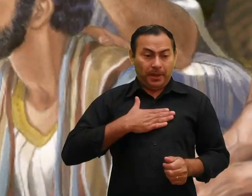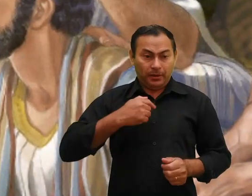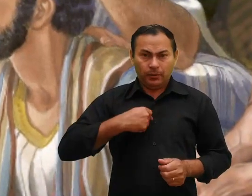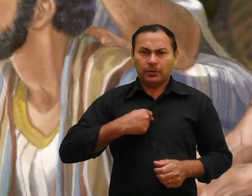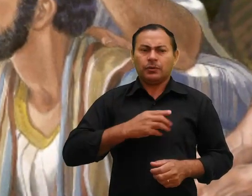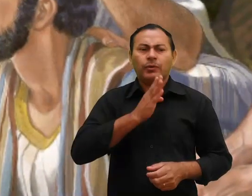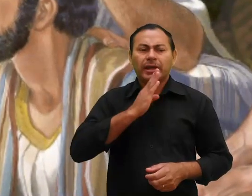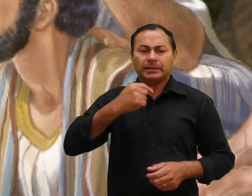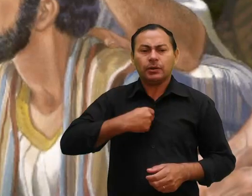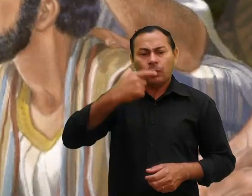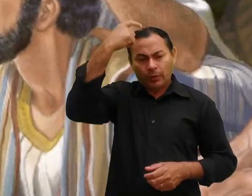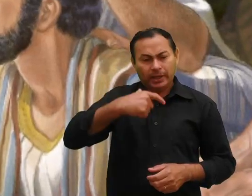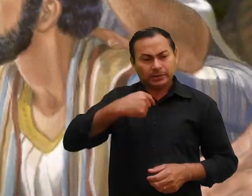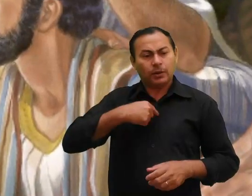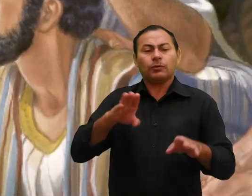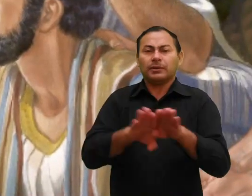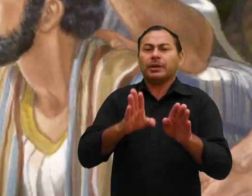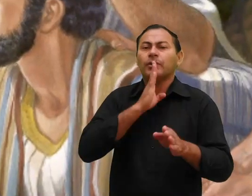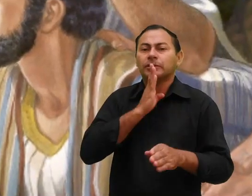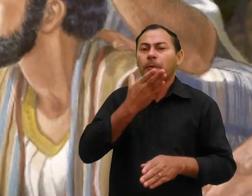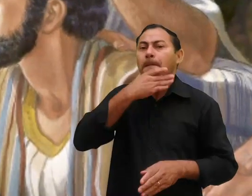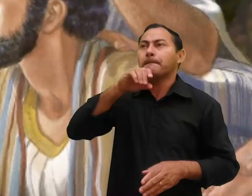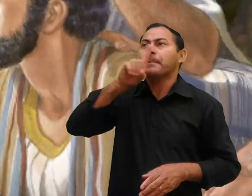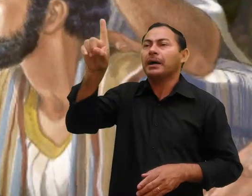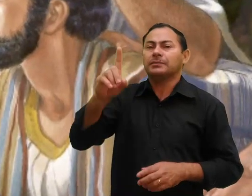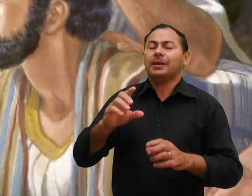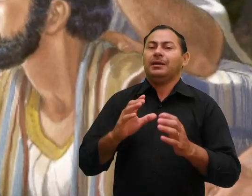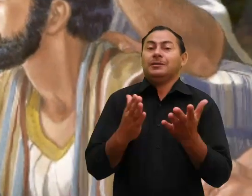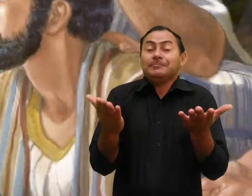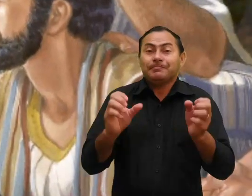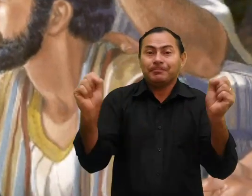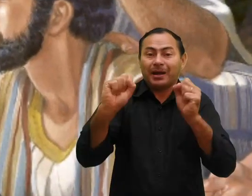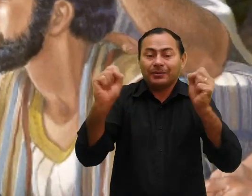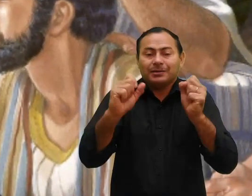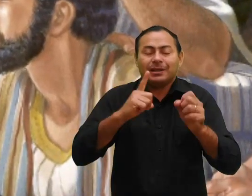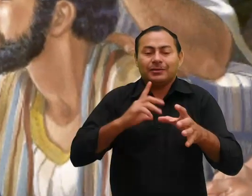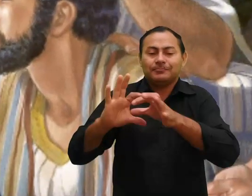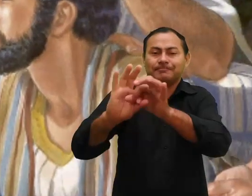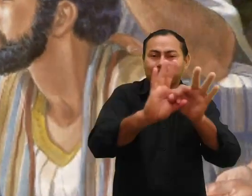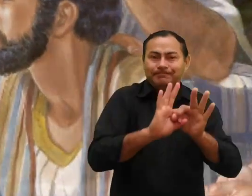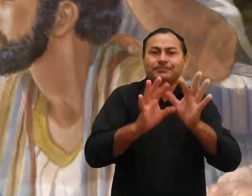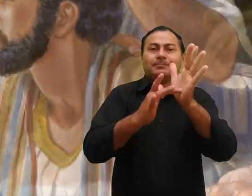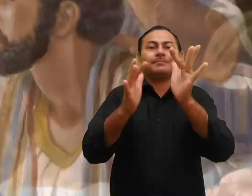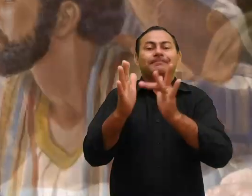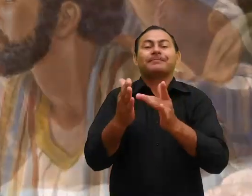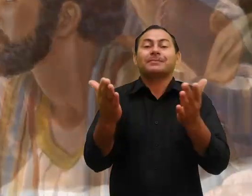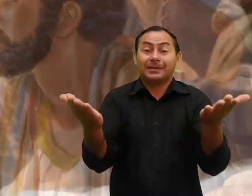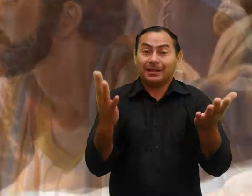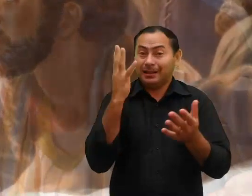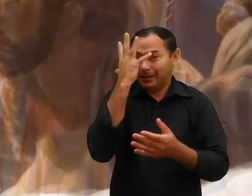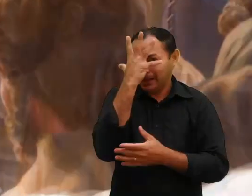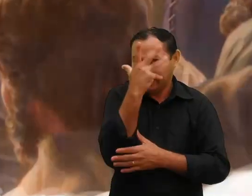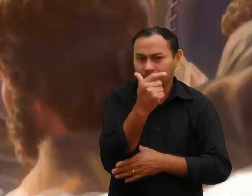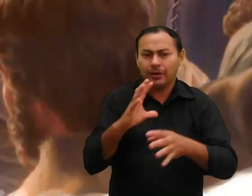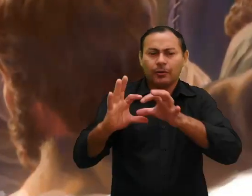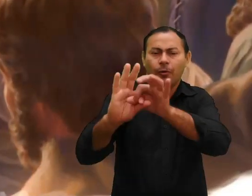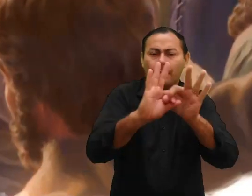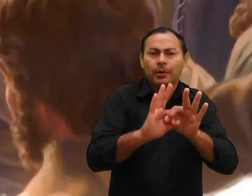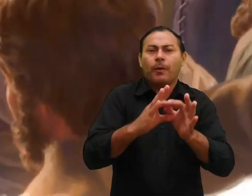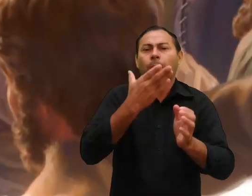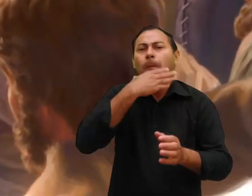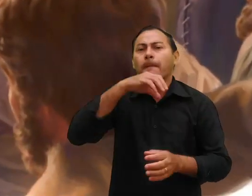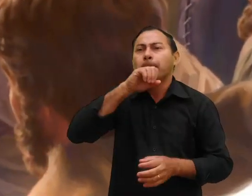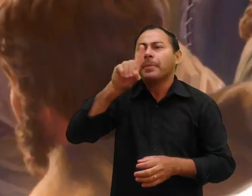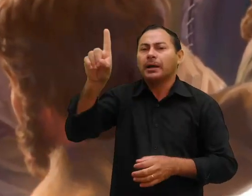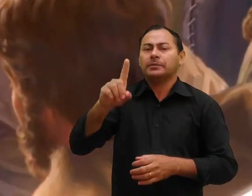comigo e me conhece, você conhece o Pai. Que maravilhoso a gente ter essa comunhão com Jesus, hein? Esta comunhão com